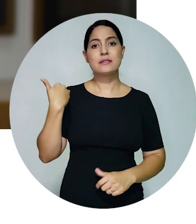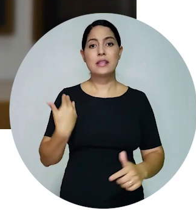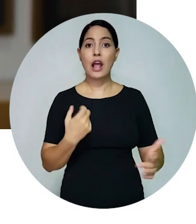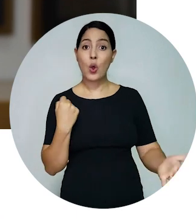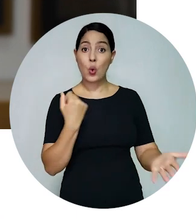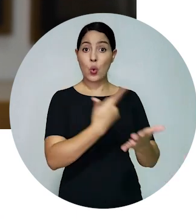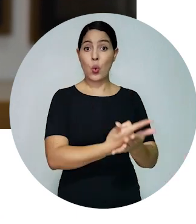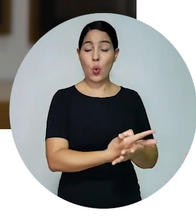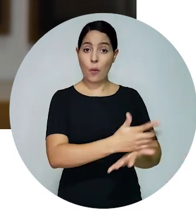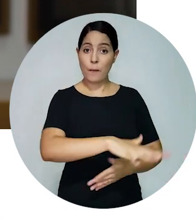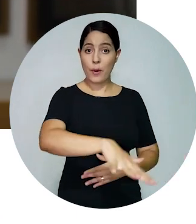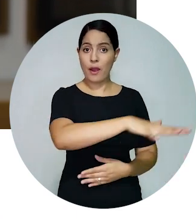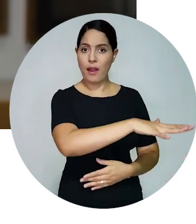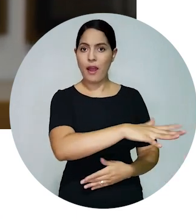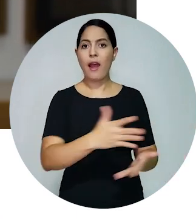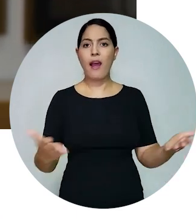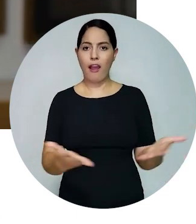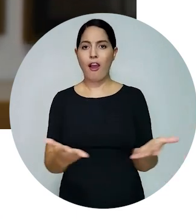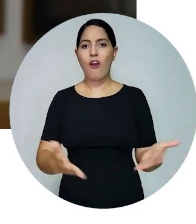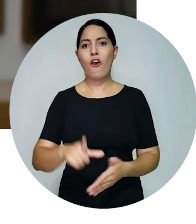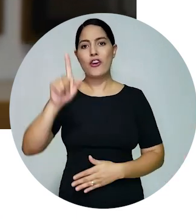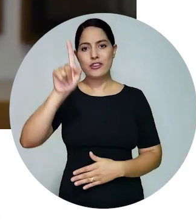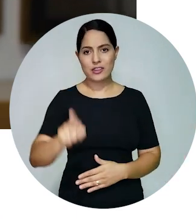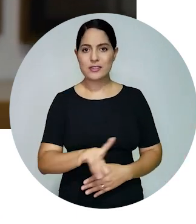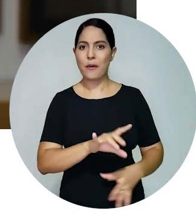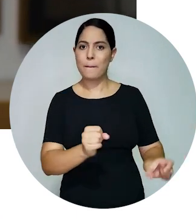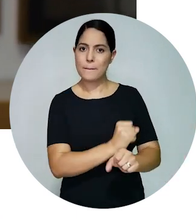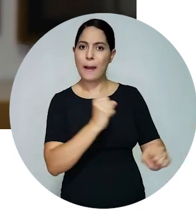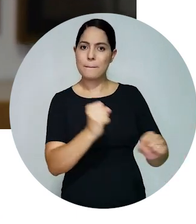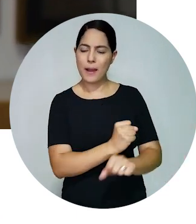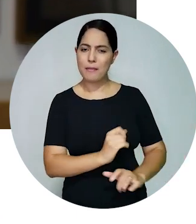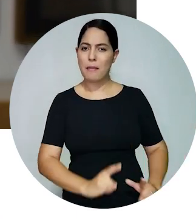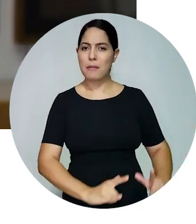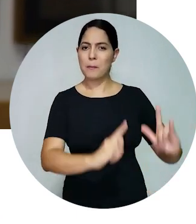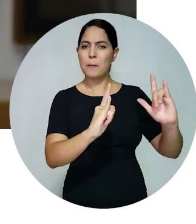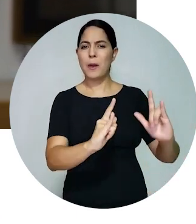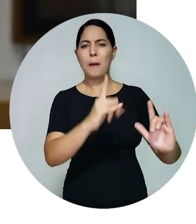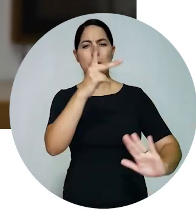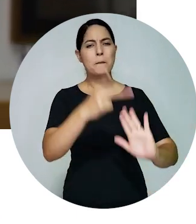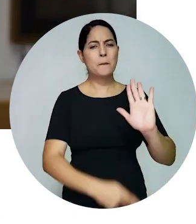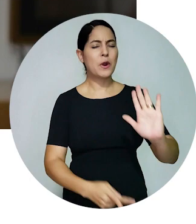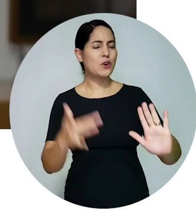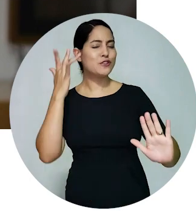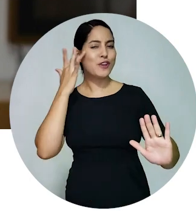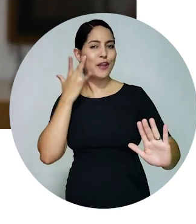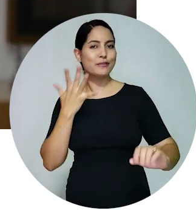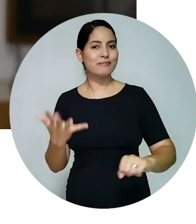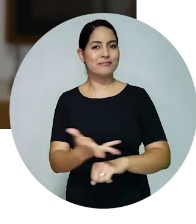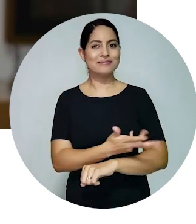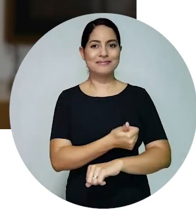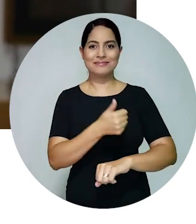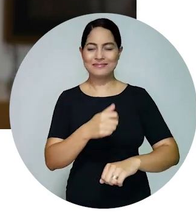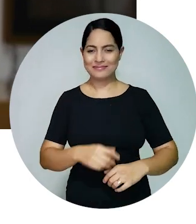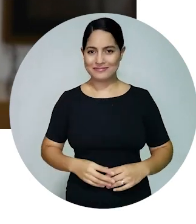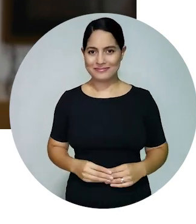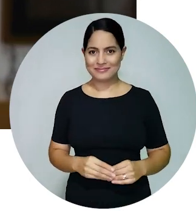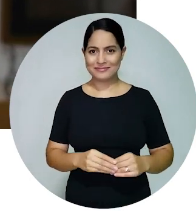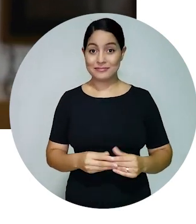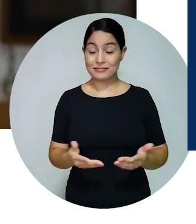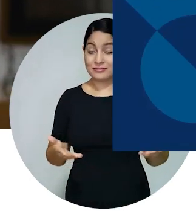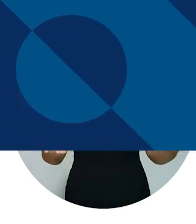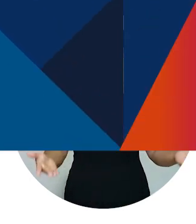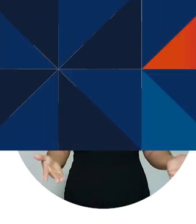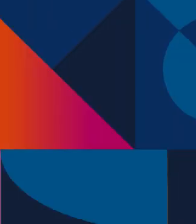gestão passada adquiriu um terreno e nesta gestão entregaremos a nova sede da Advocacia Paraibana com um projeto moderno. Fecha